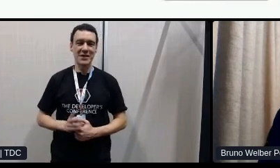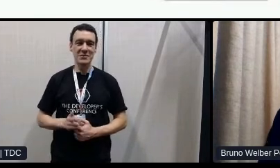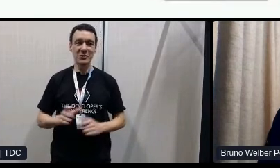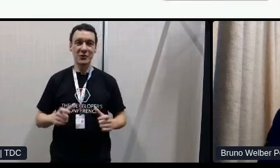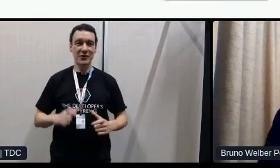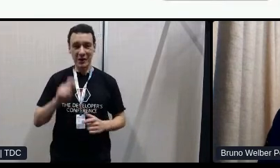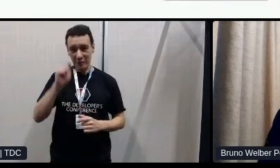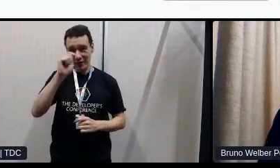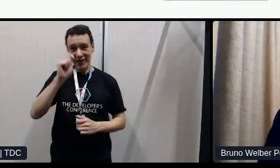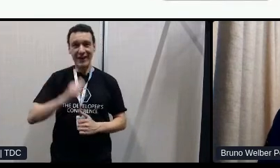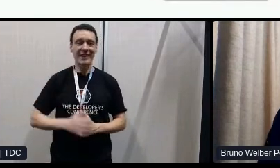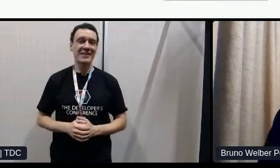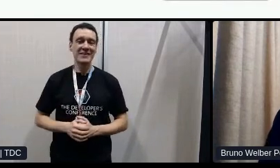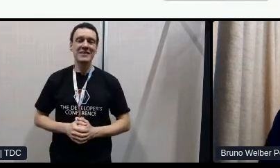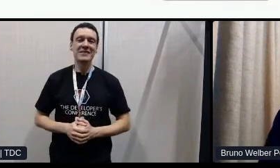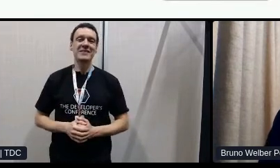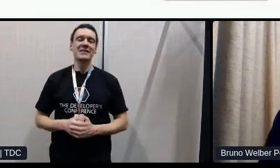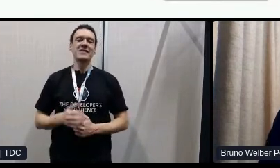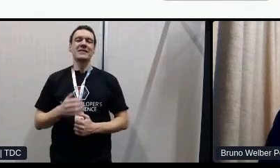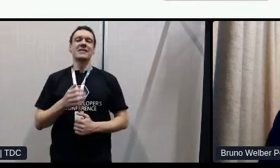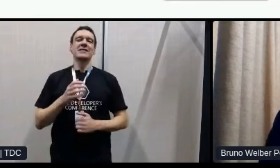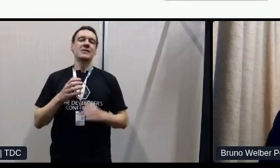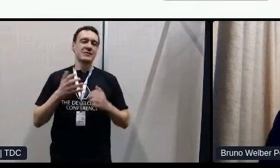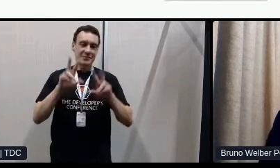Falando um pouquinho de navegação.